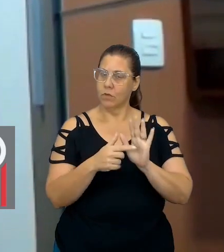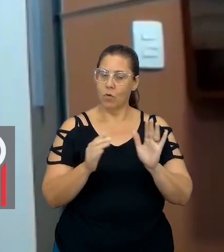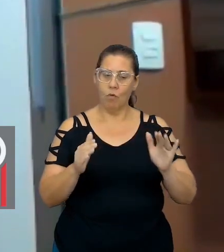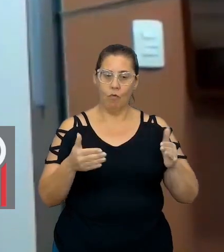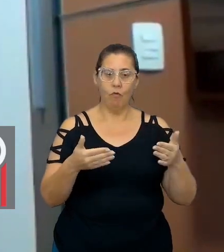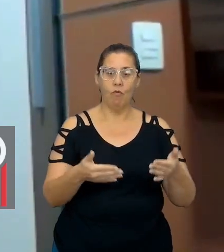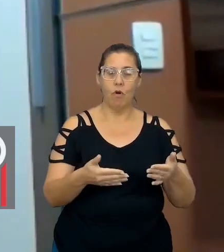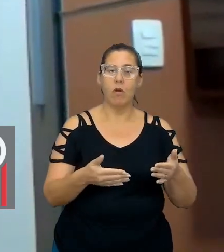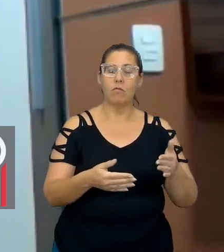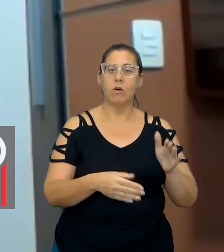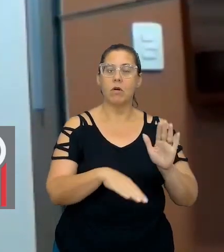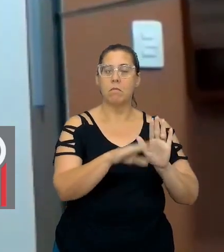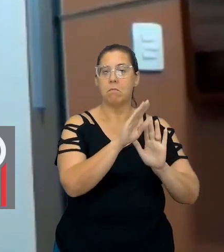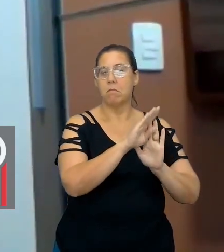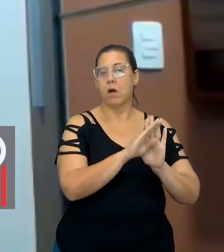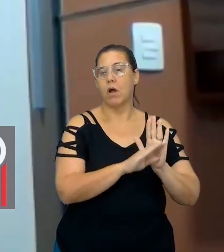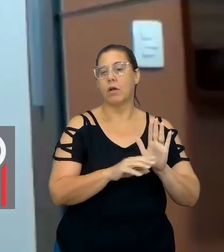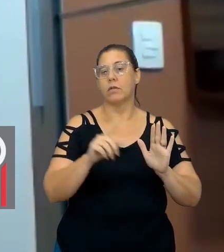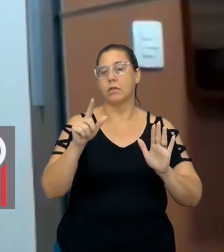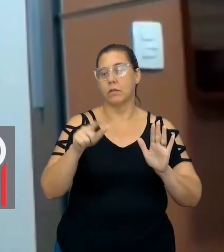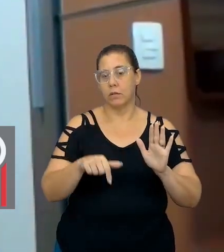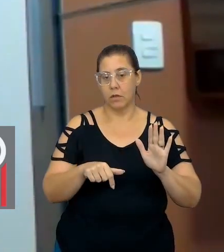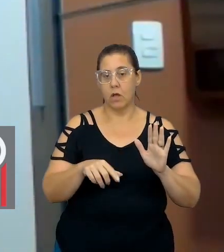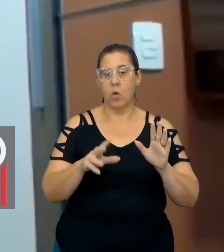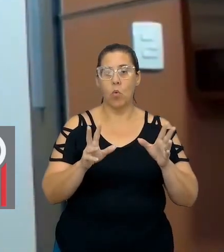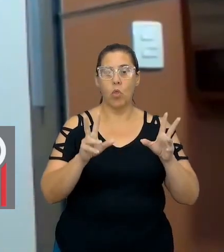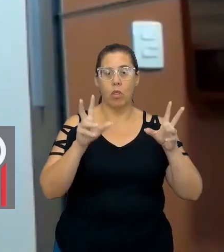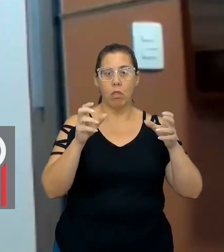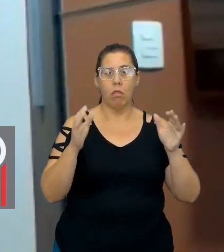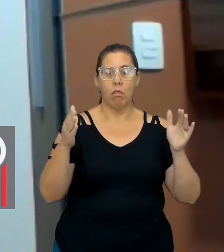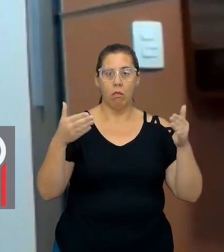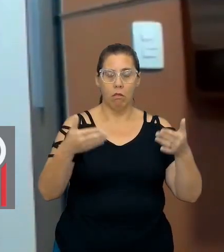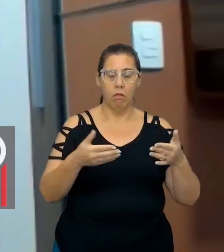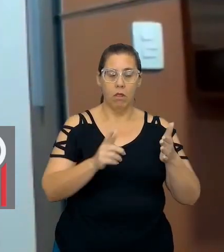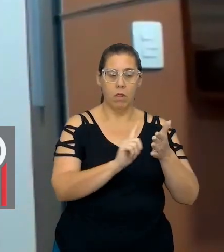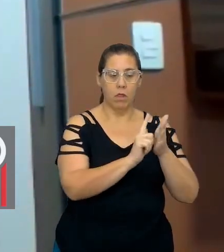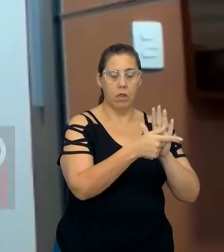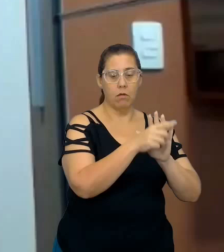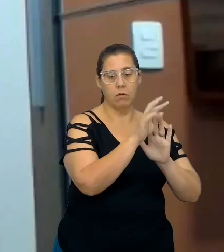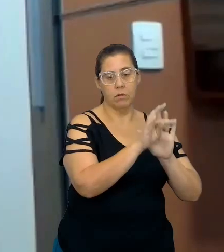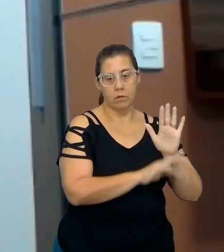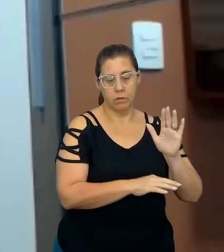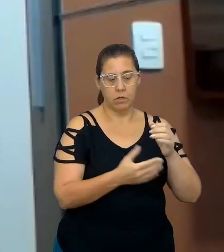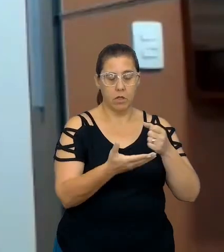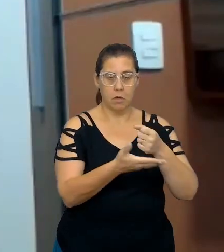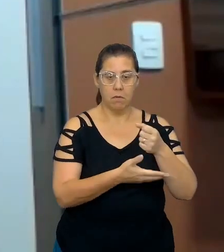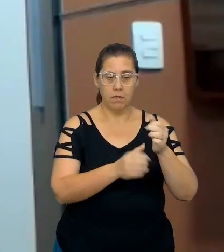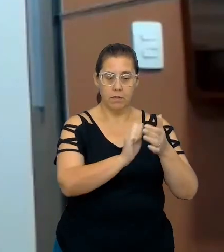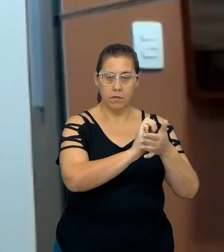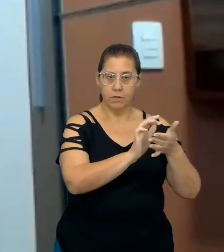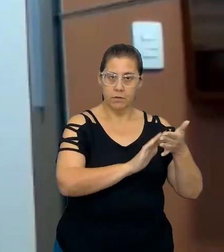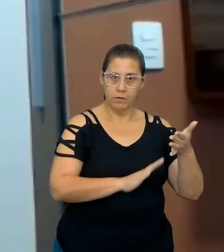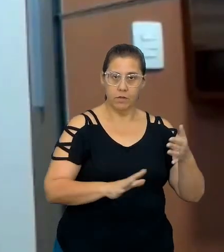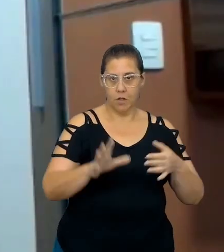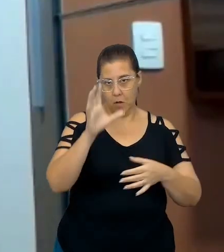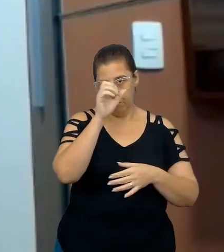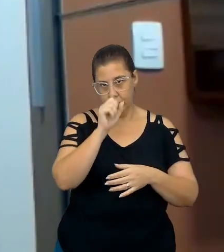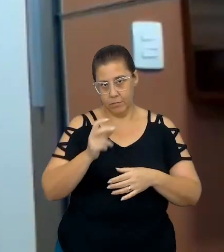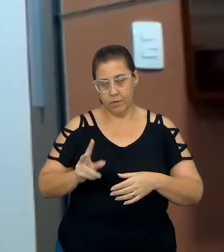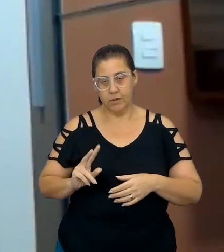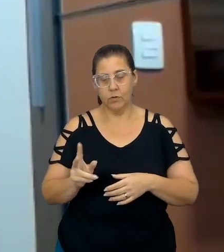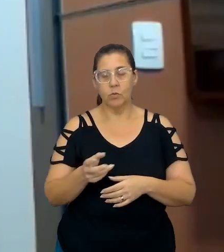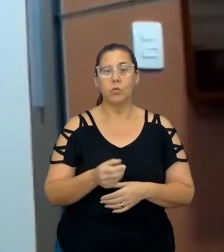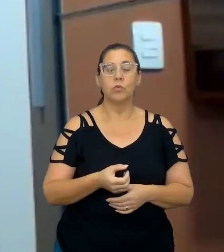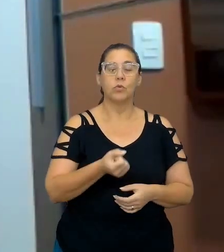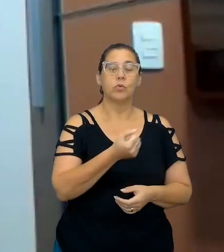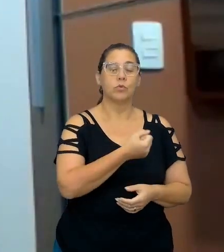para esta pauta será o tema central gêneros textuais, tendo por base atividades do Aprender Sempre, do